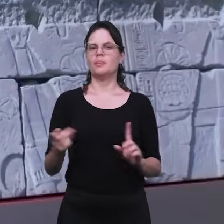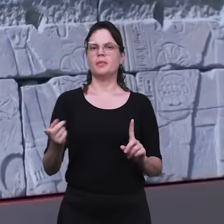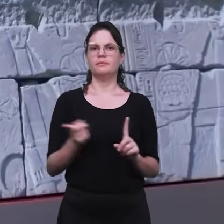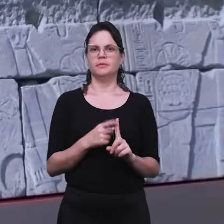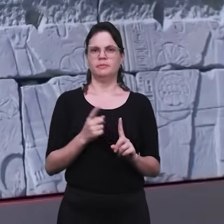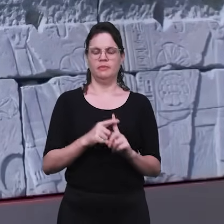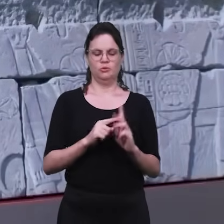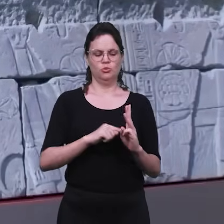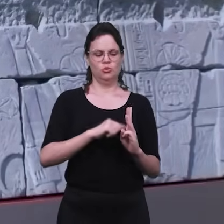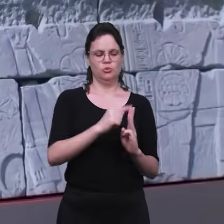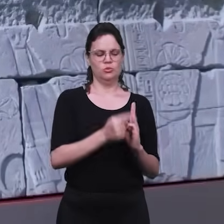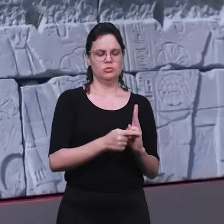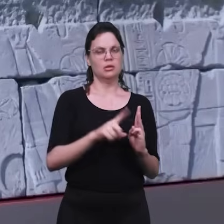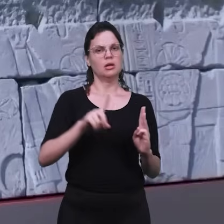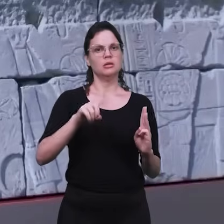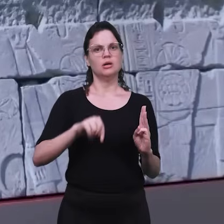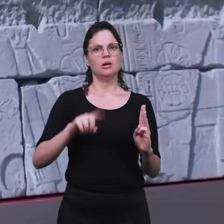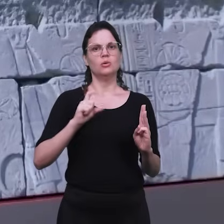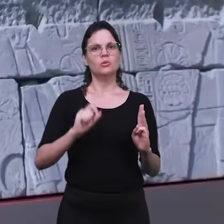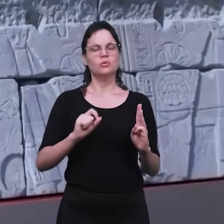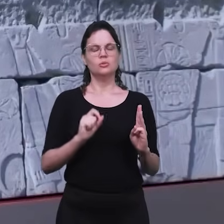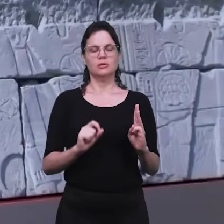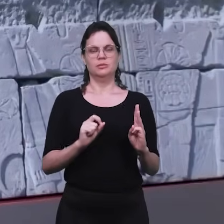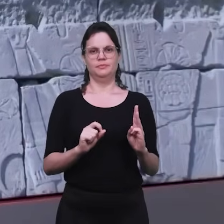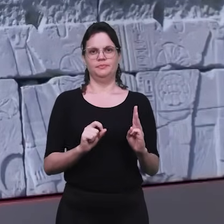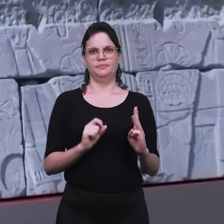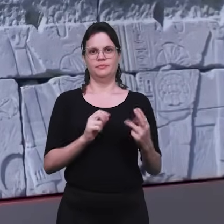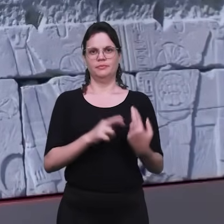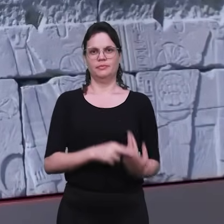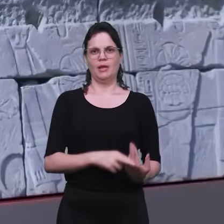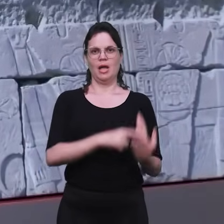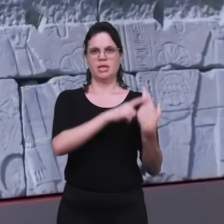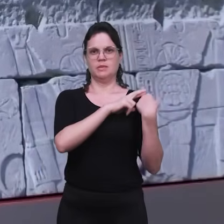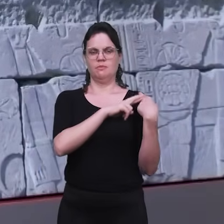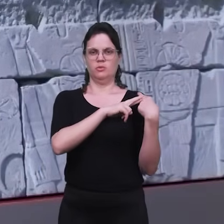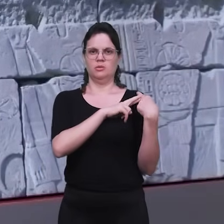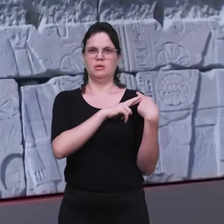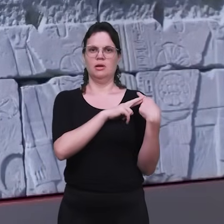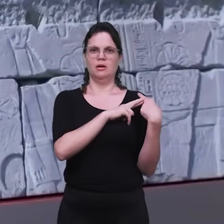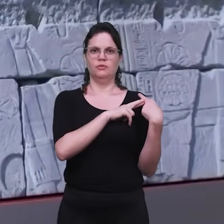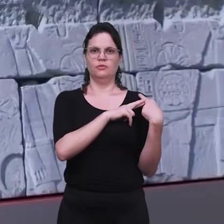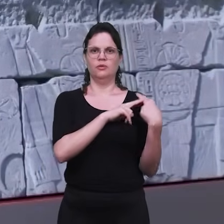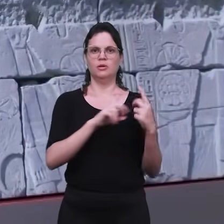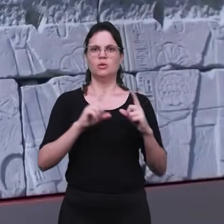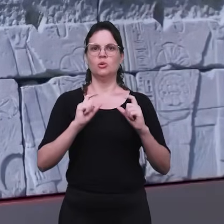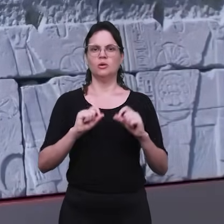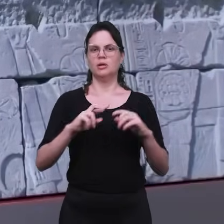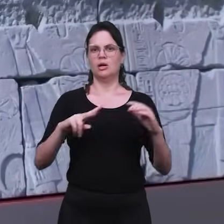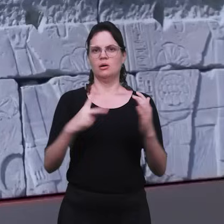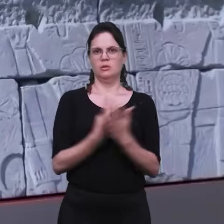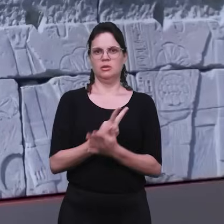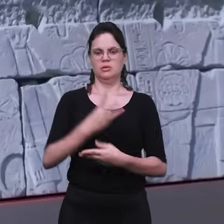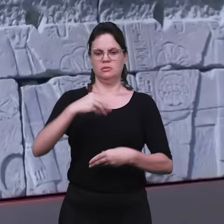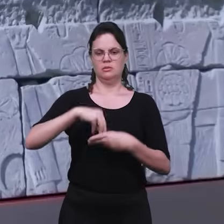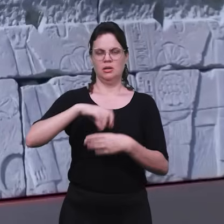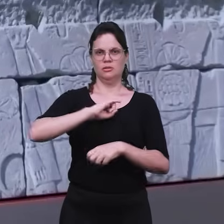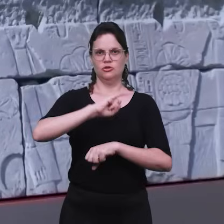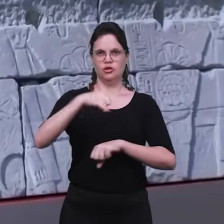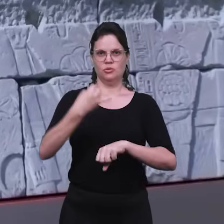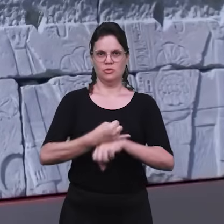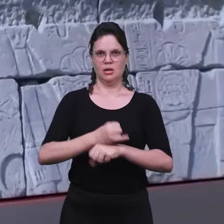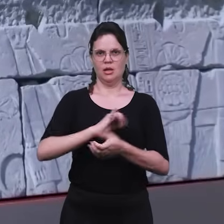eles são responsáveis pela destruição de Jerusalém. No